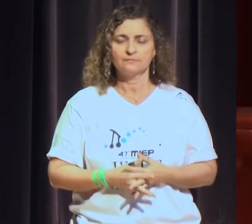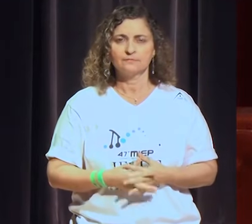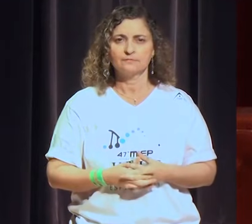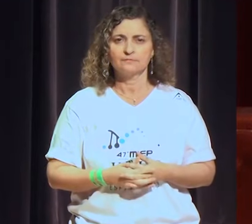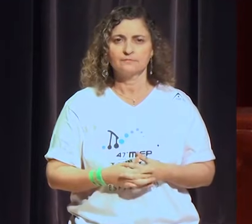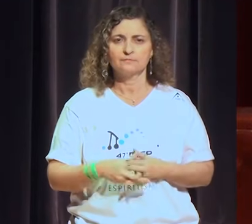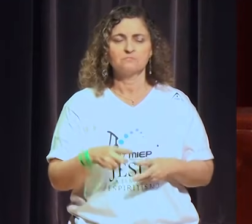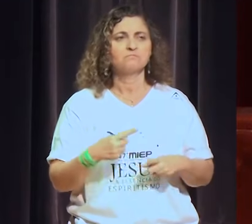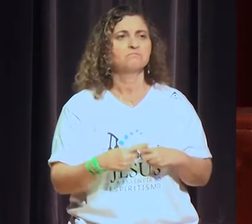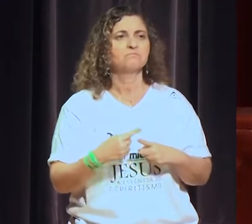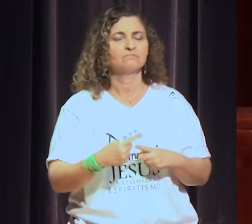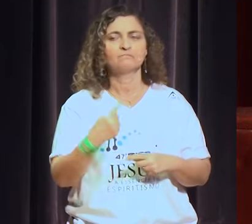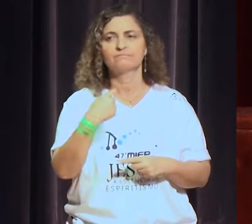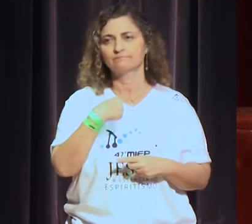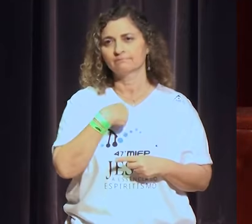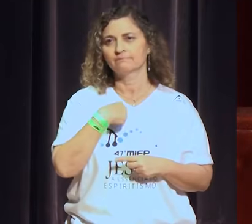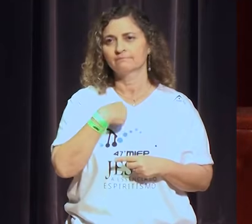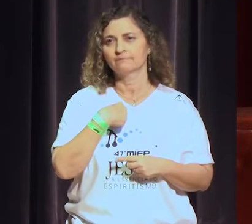Por que eu?